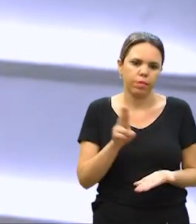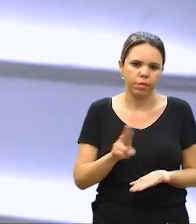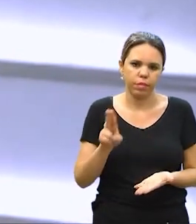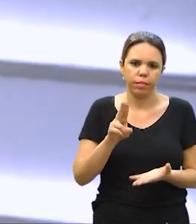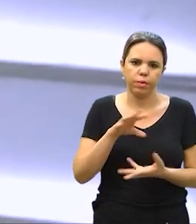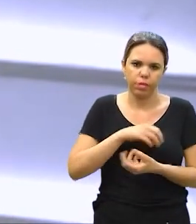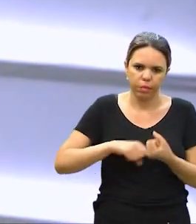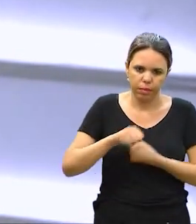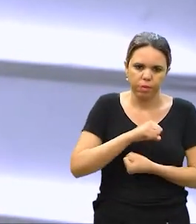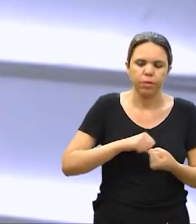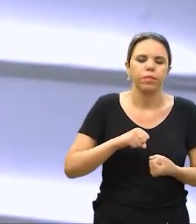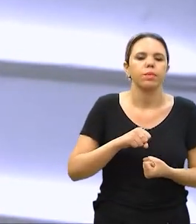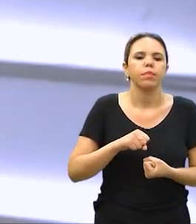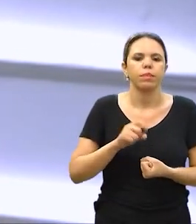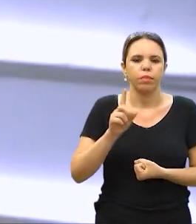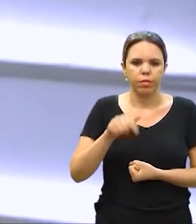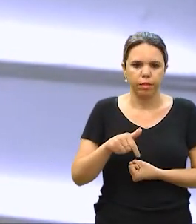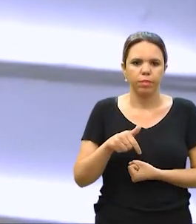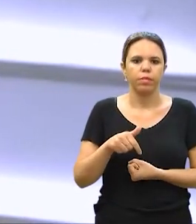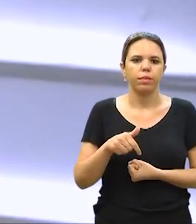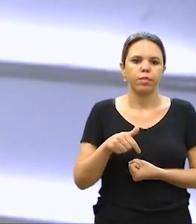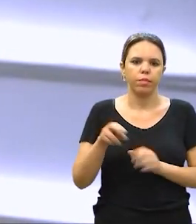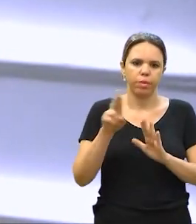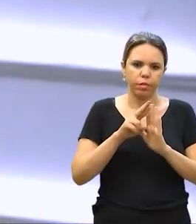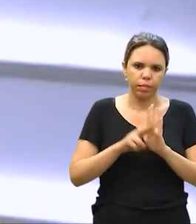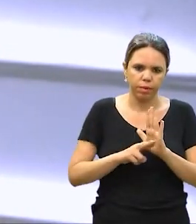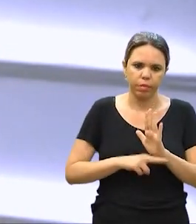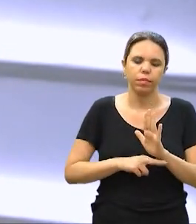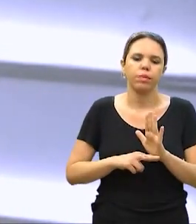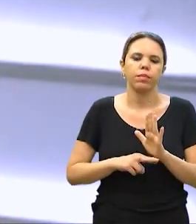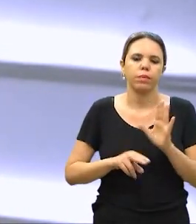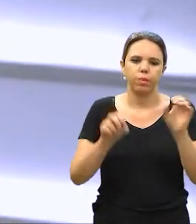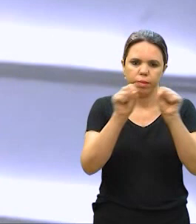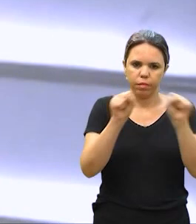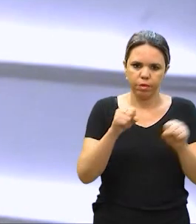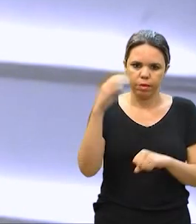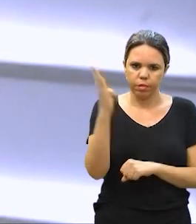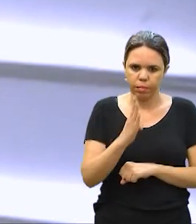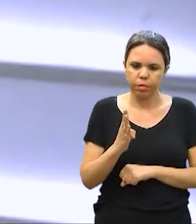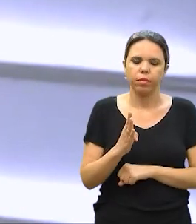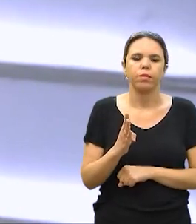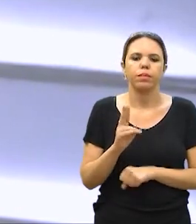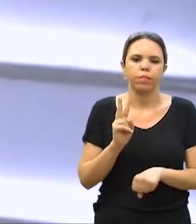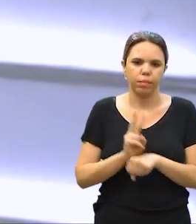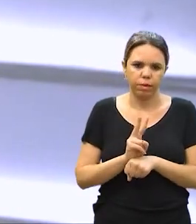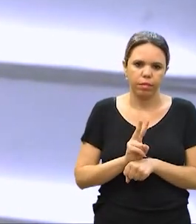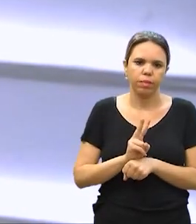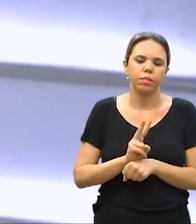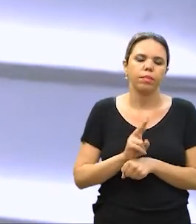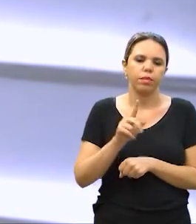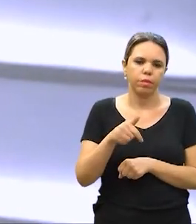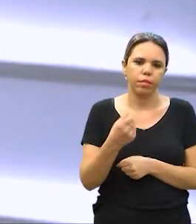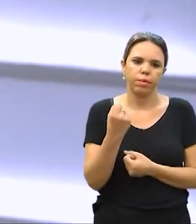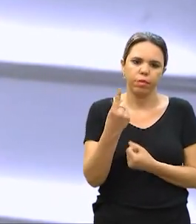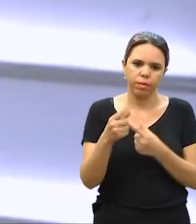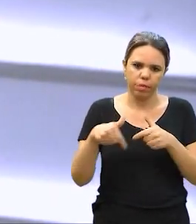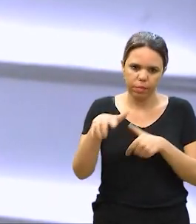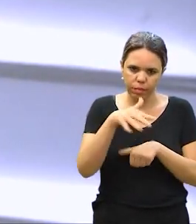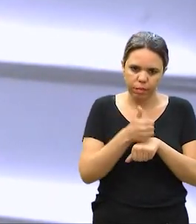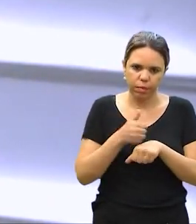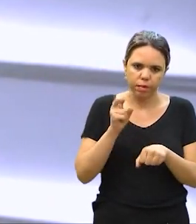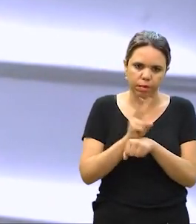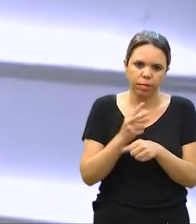uso sustentável, né? Então, ela é regrada, né, pelo que o Sistema Nacional de Unidades de Conservação, são algumas das